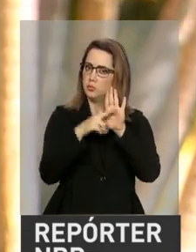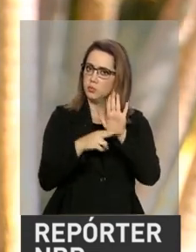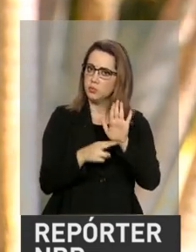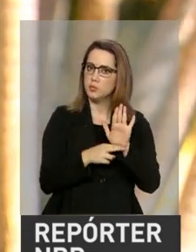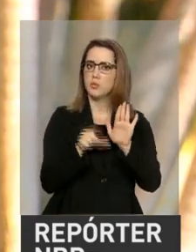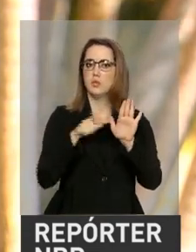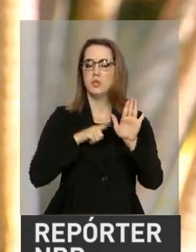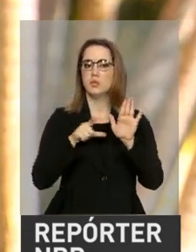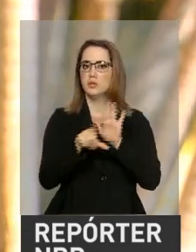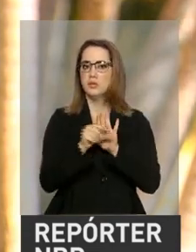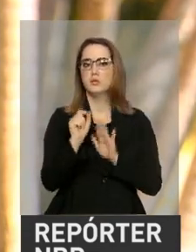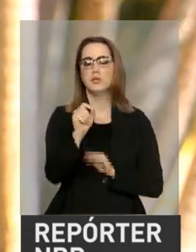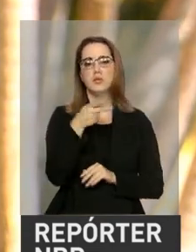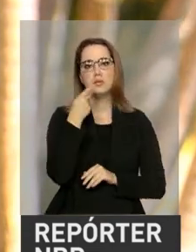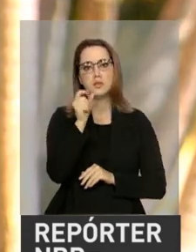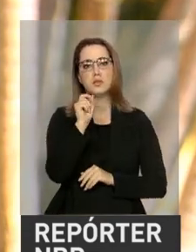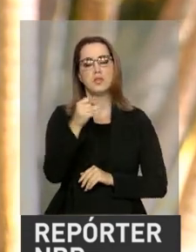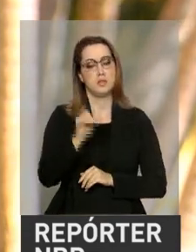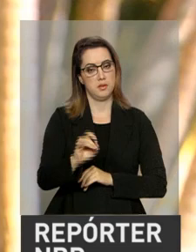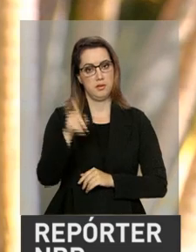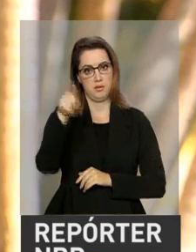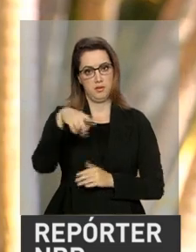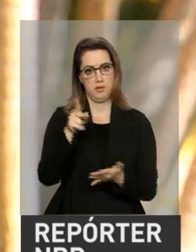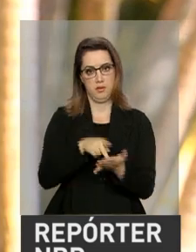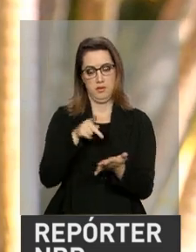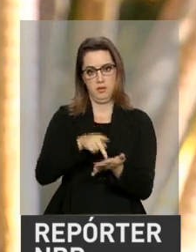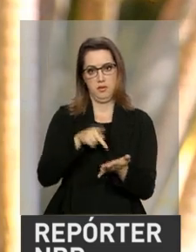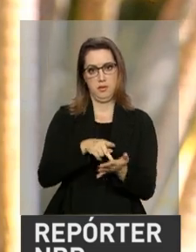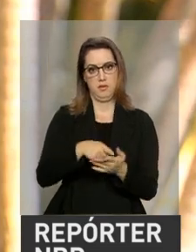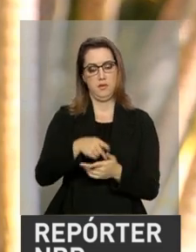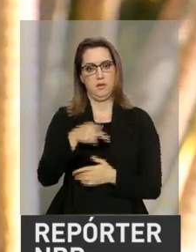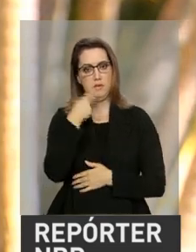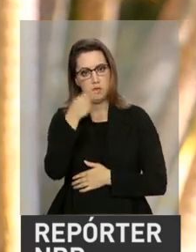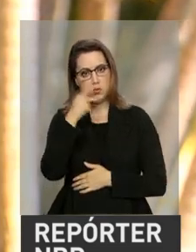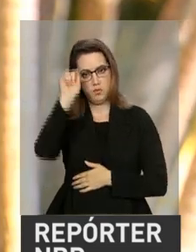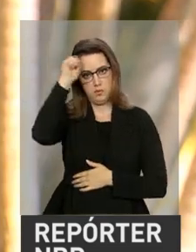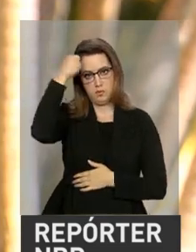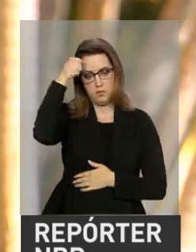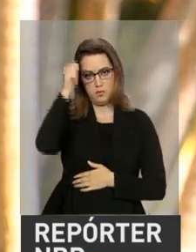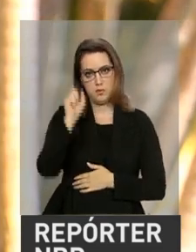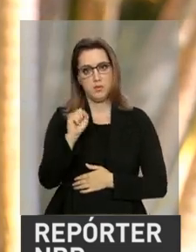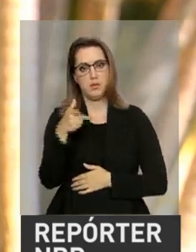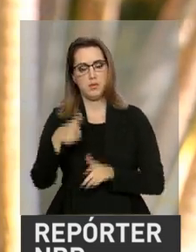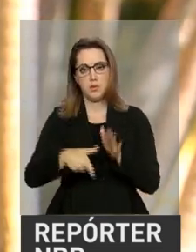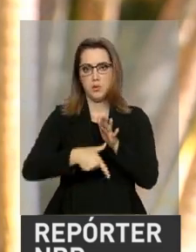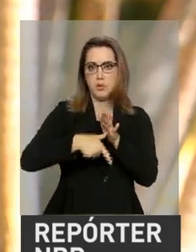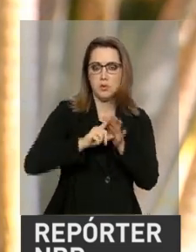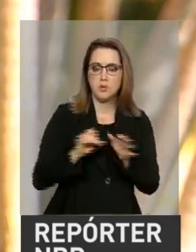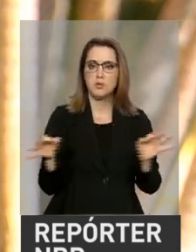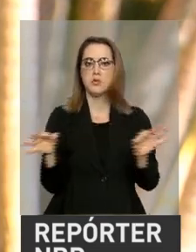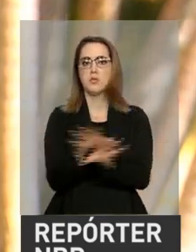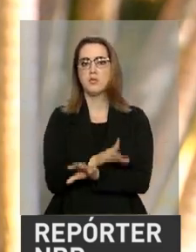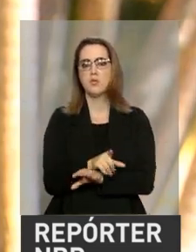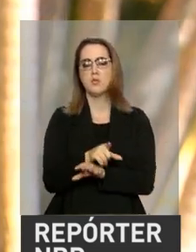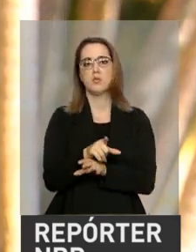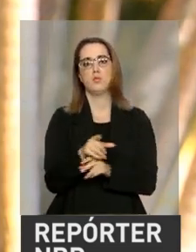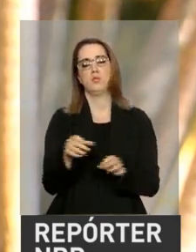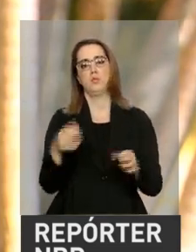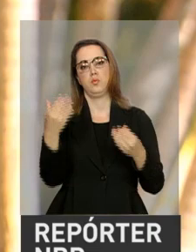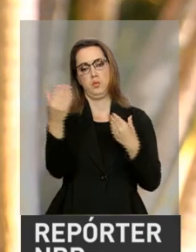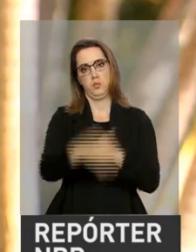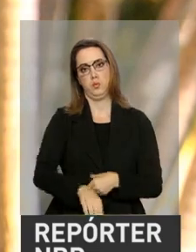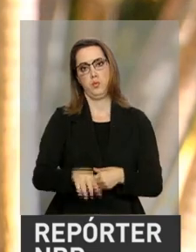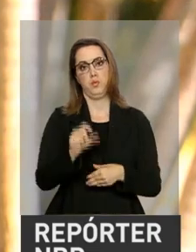veracidade da autodeclaração e que devem ser realizados antes de o resultado final do concurso Ser homologado